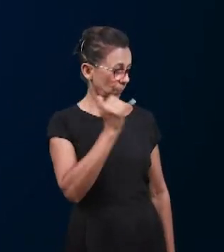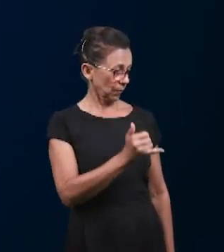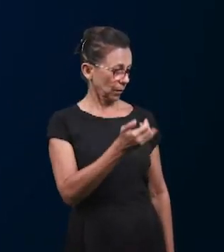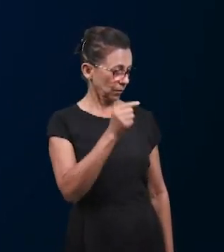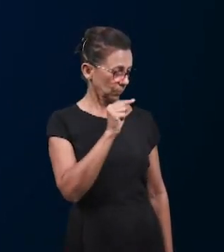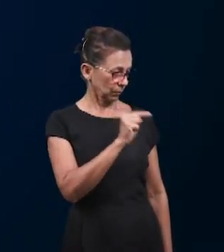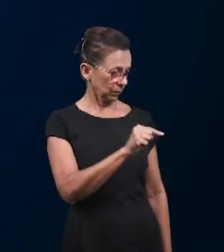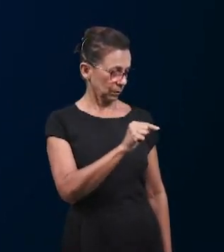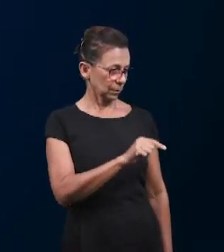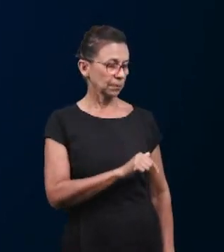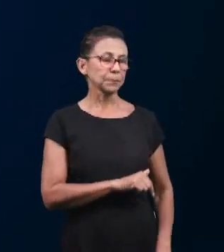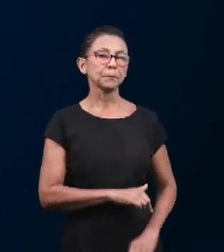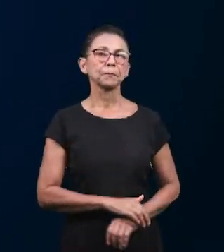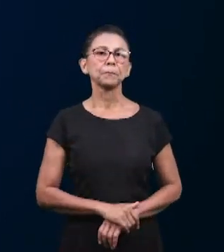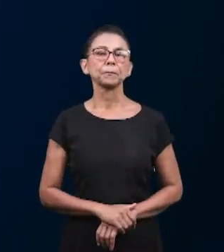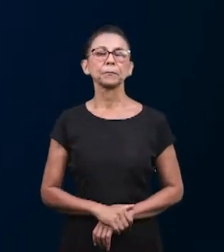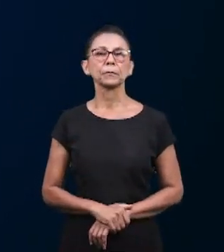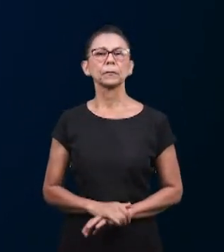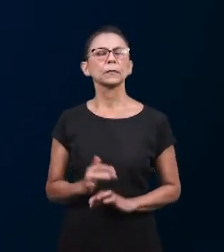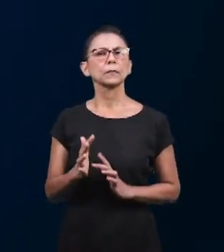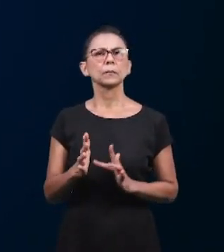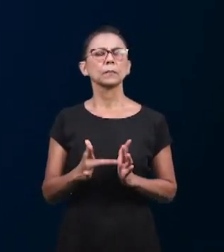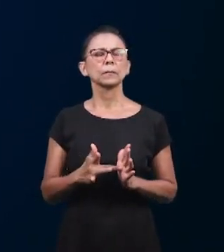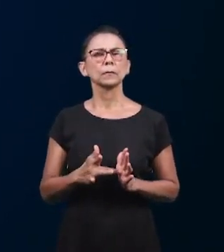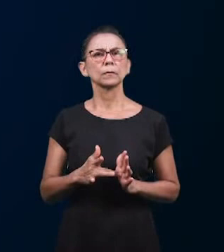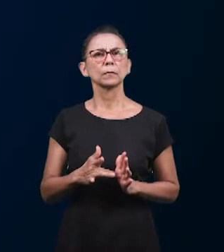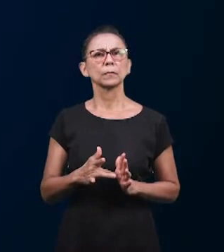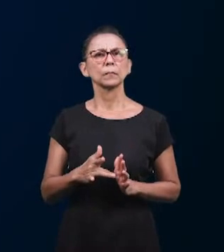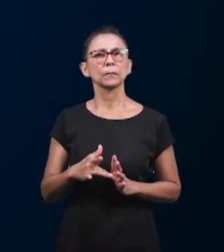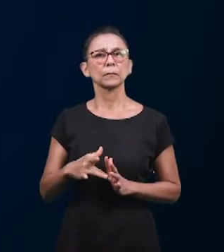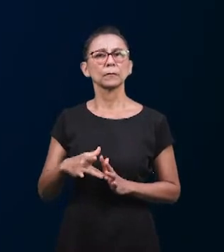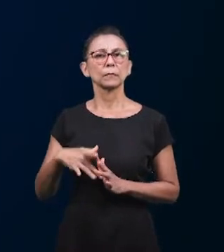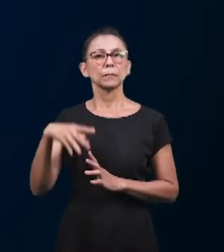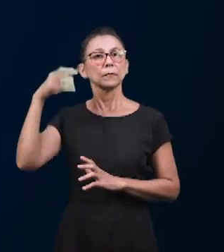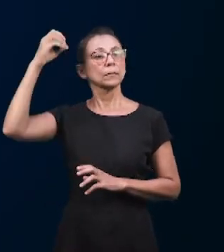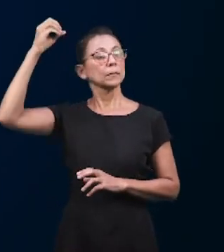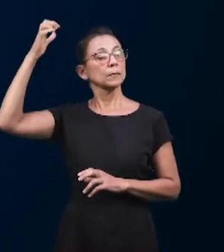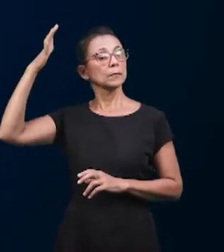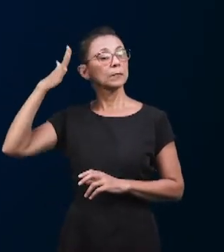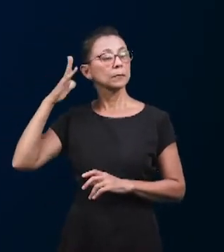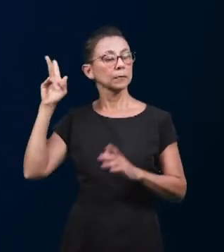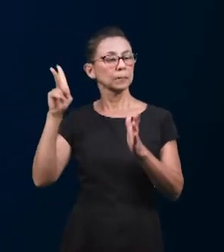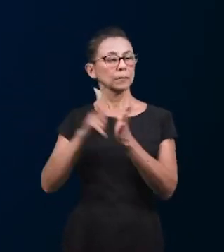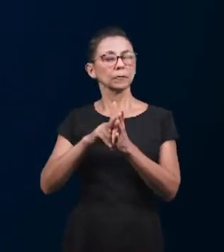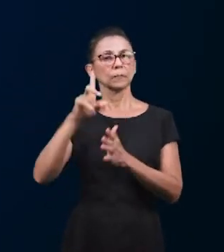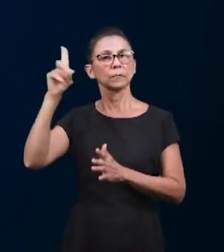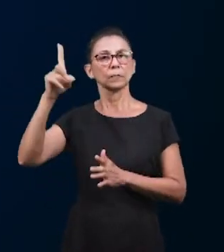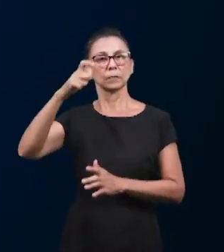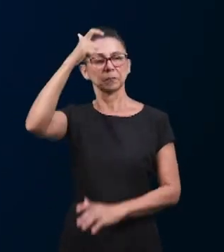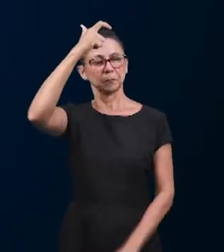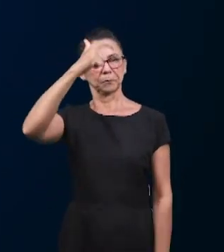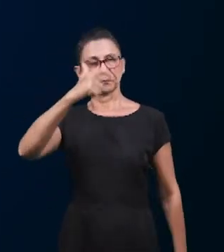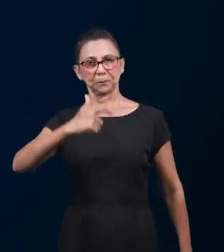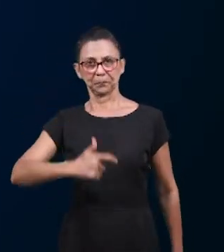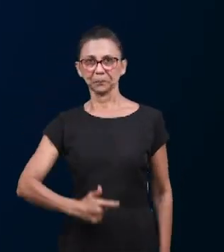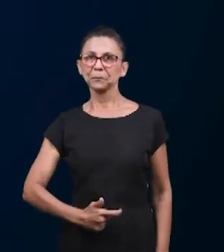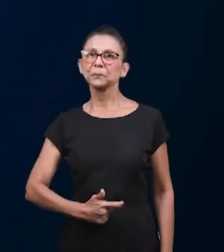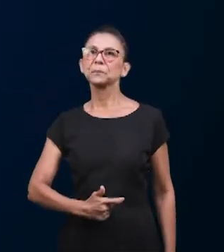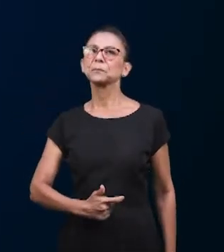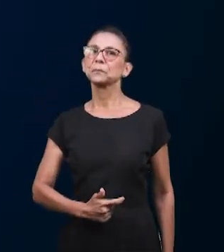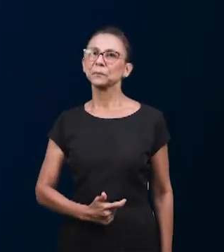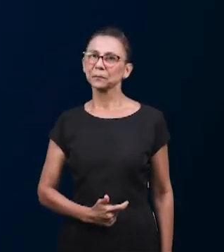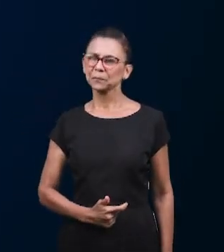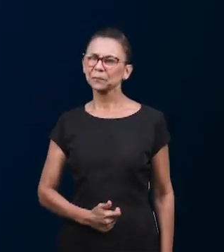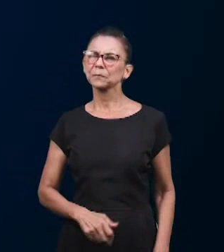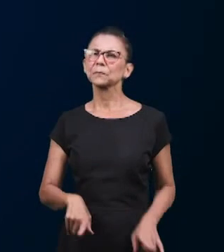contigo. Aqui Jesus revela aquela mulher como o Deus eu sou. Assim como lá